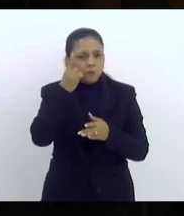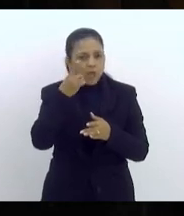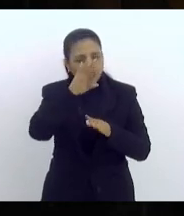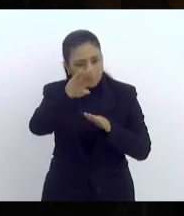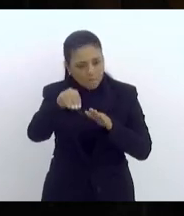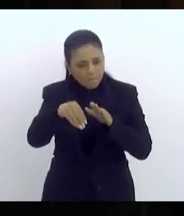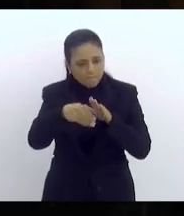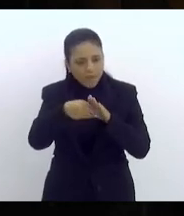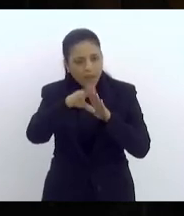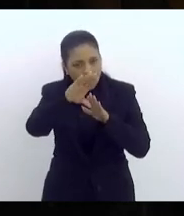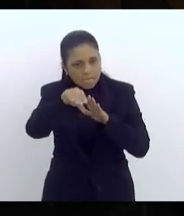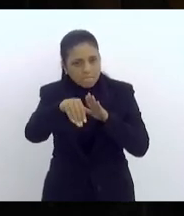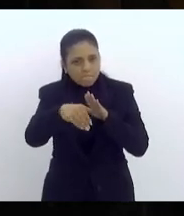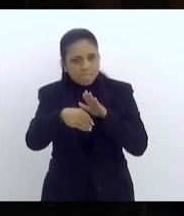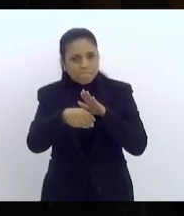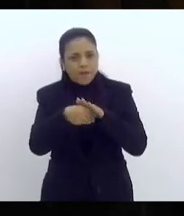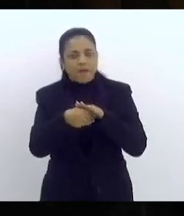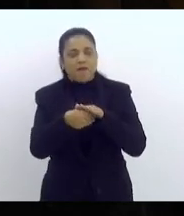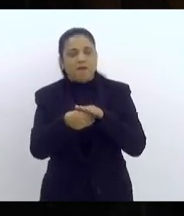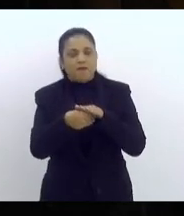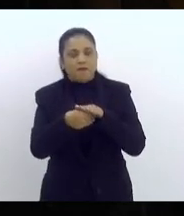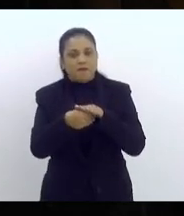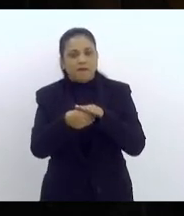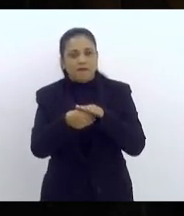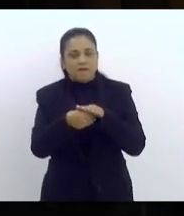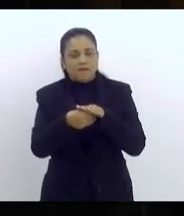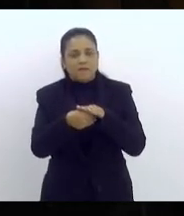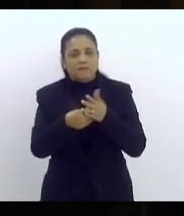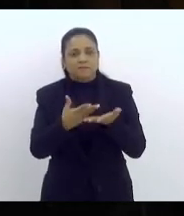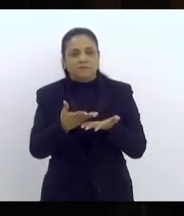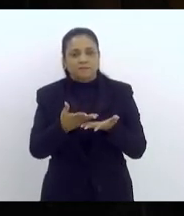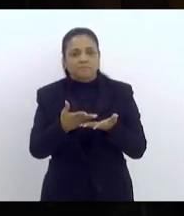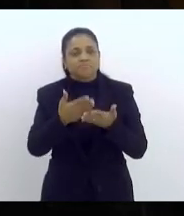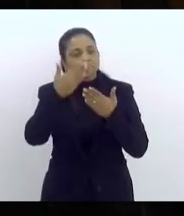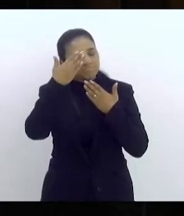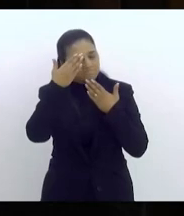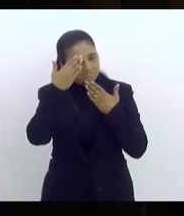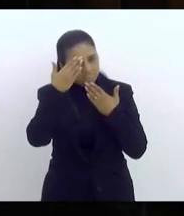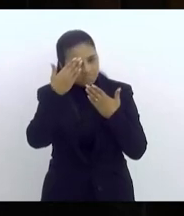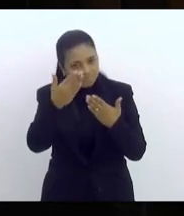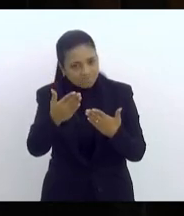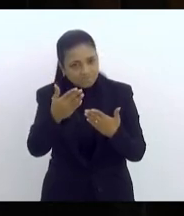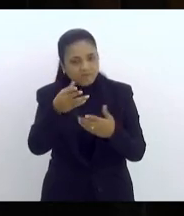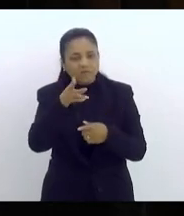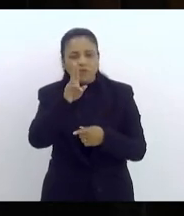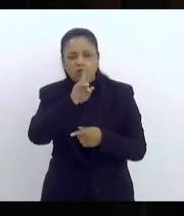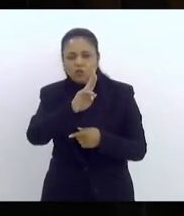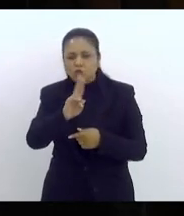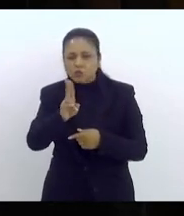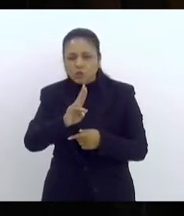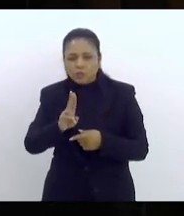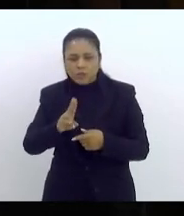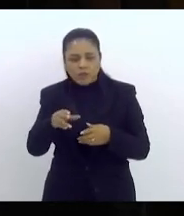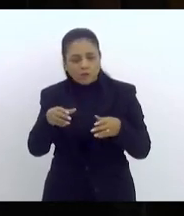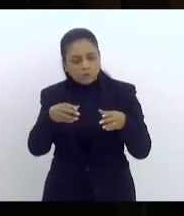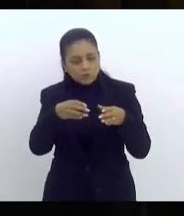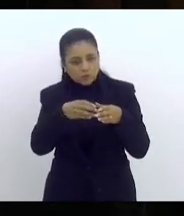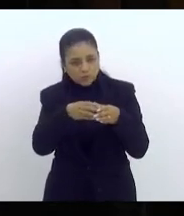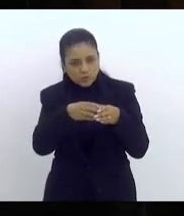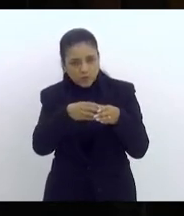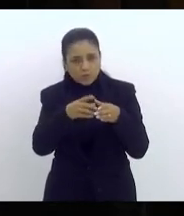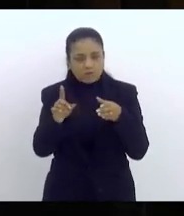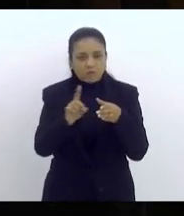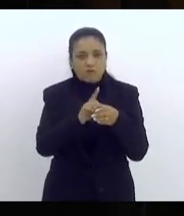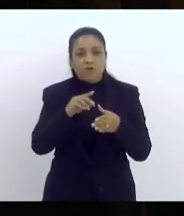assim colocaram quero agradecer e nominar presidente a todos os membros da comissão deputado